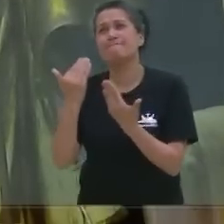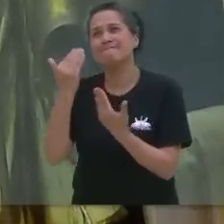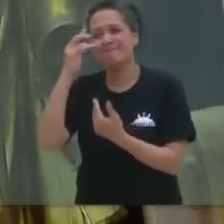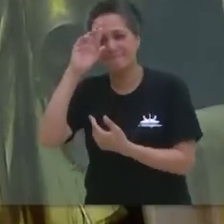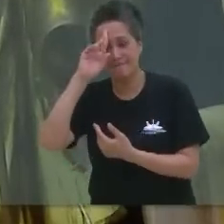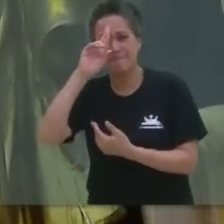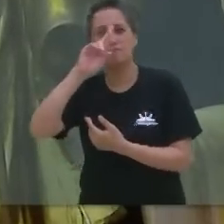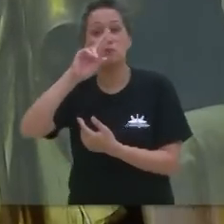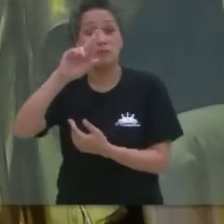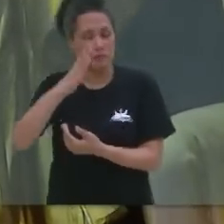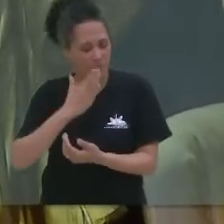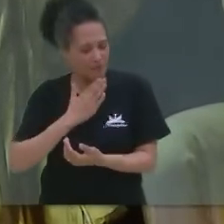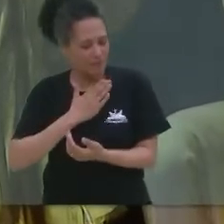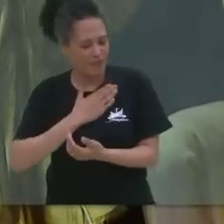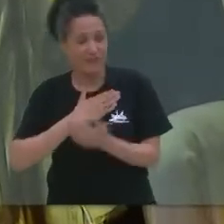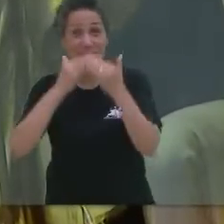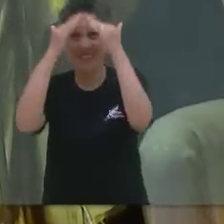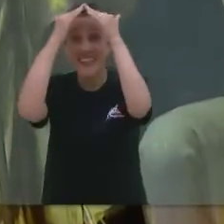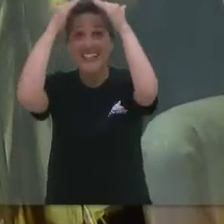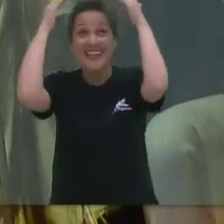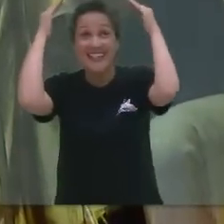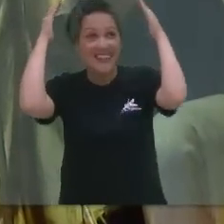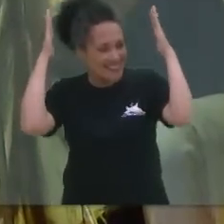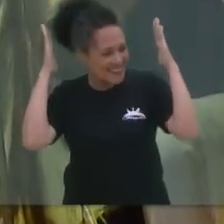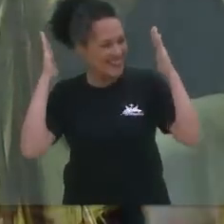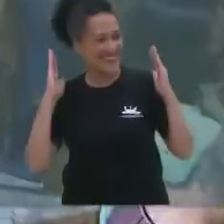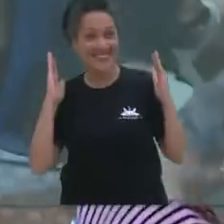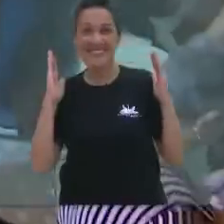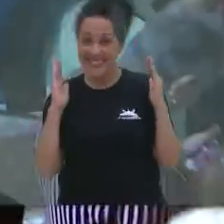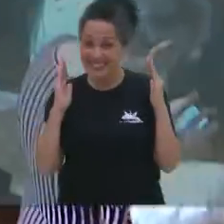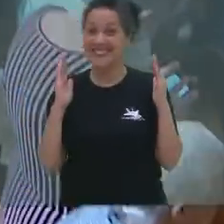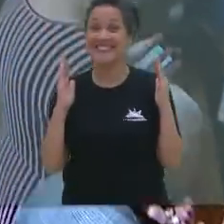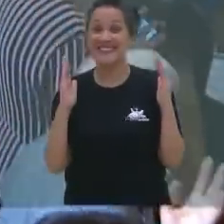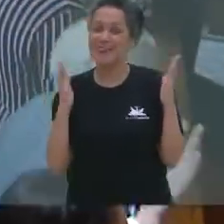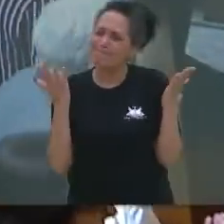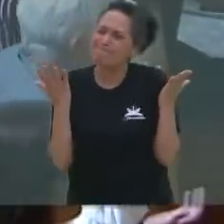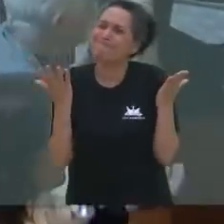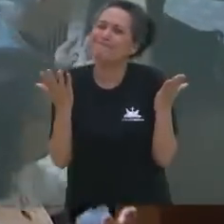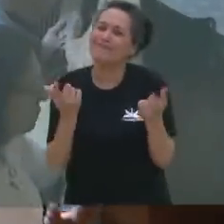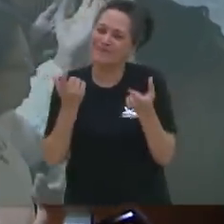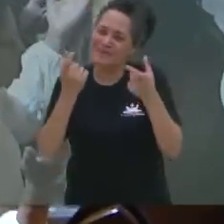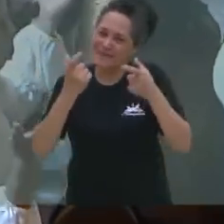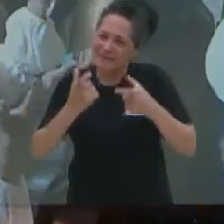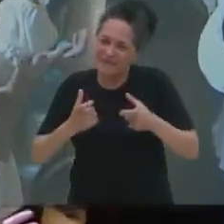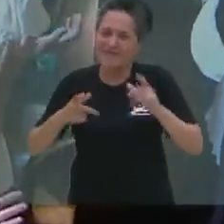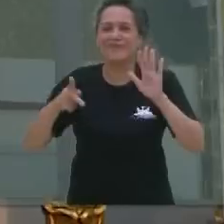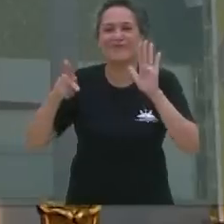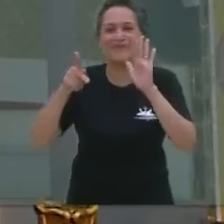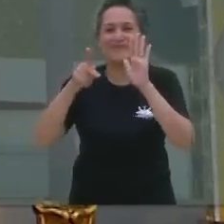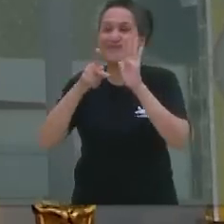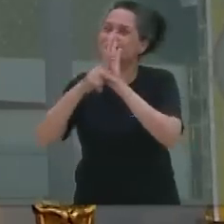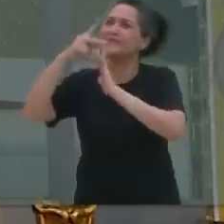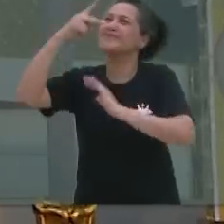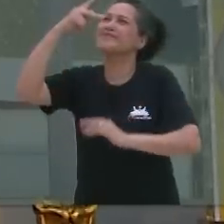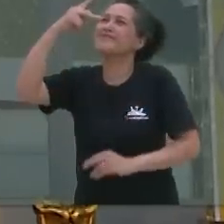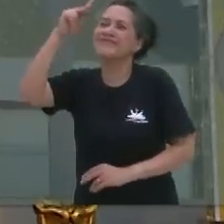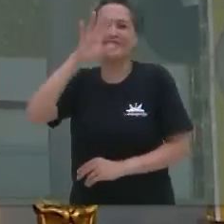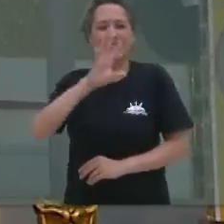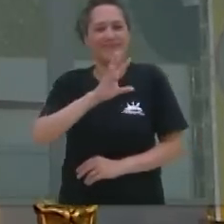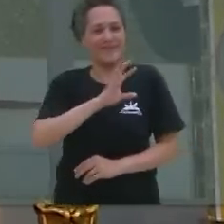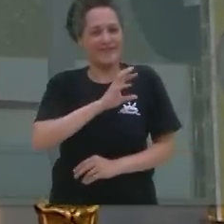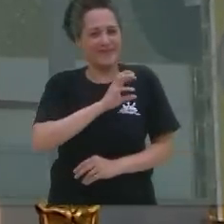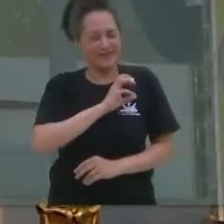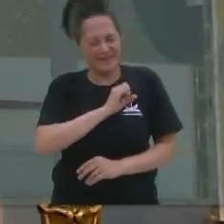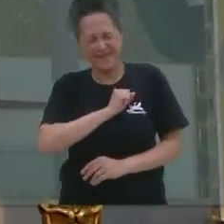Serviremos ao Senhor. A minha casa é lugar do teu